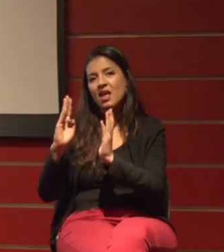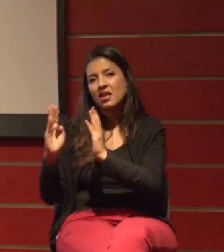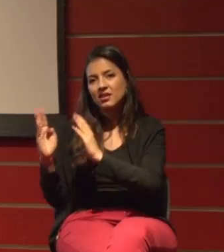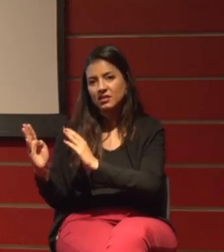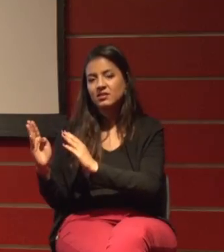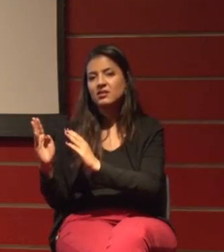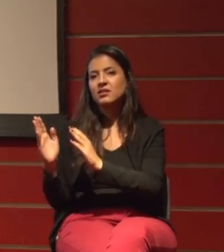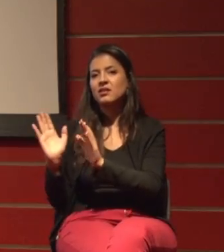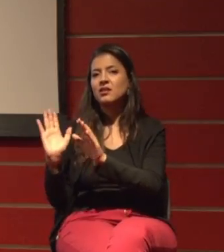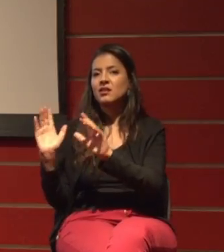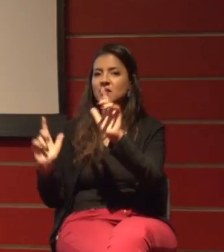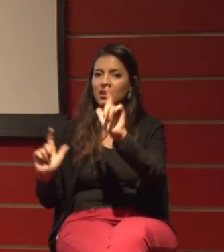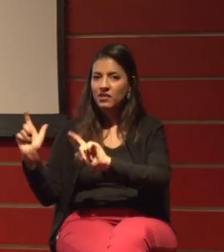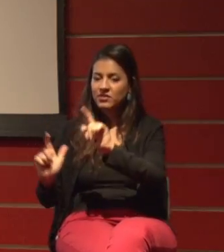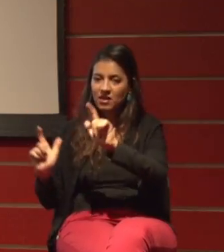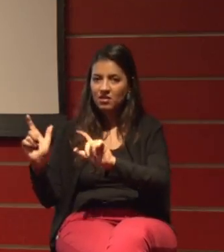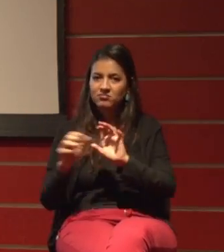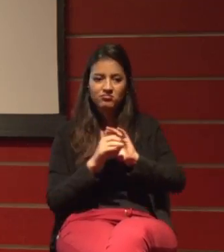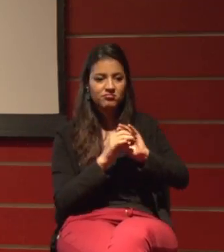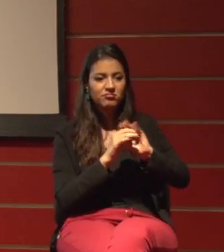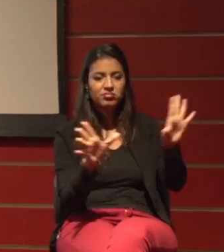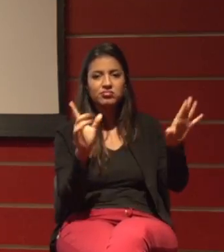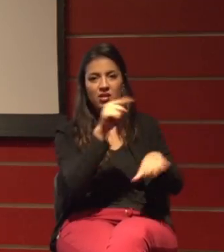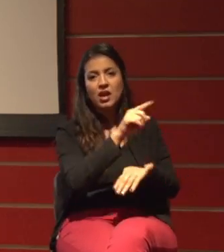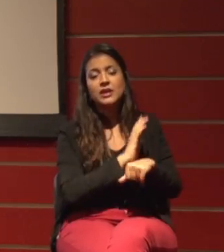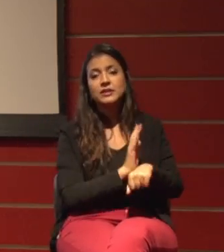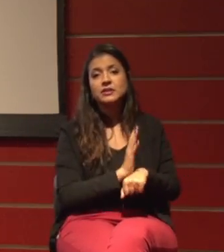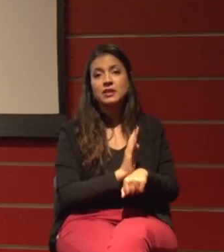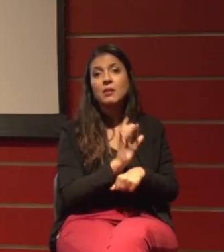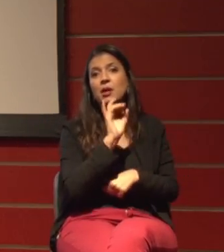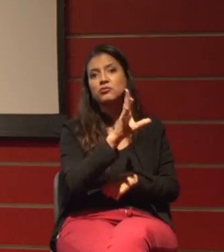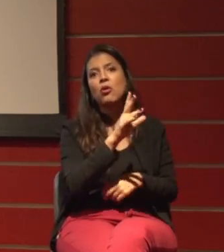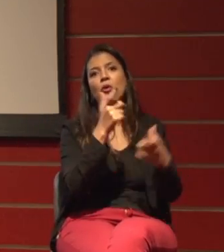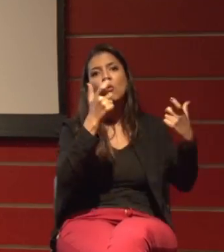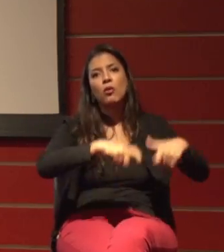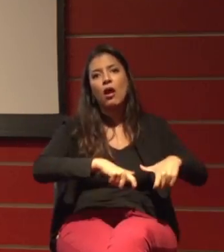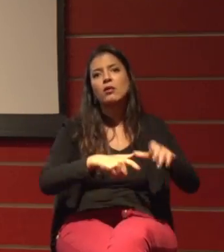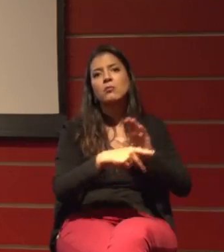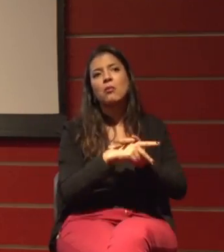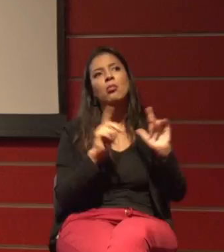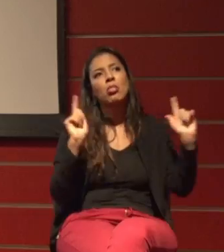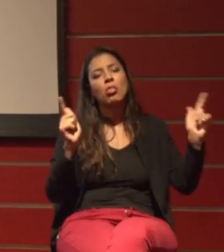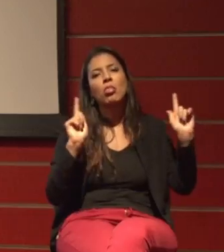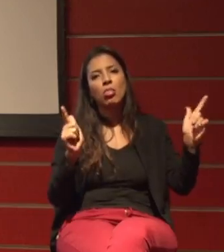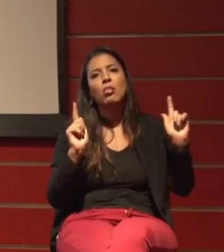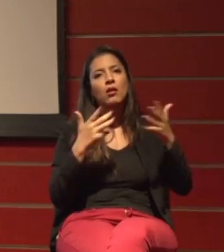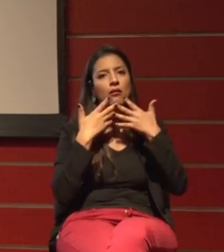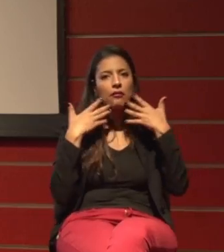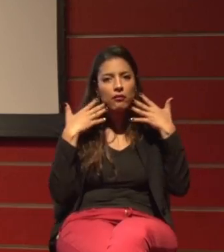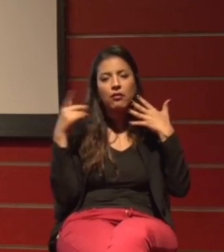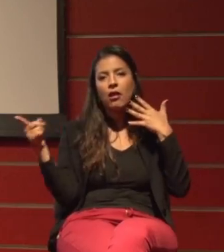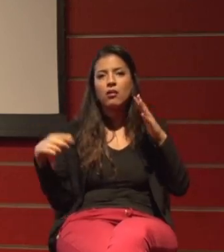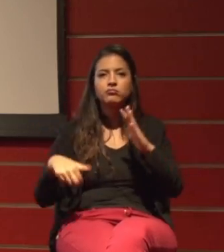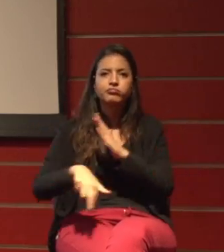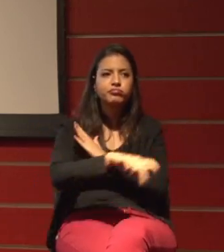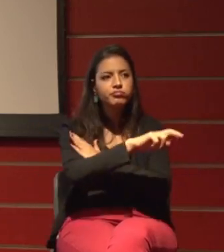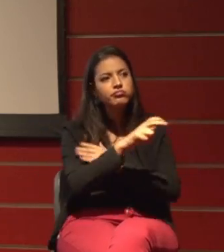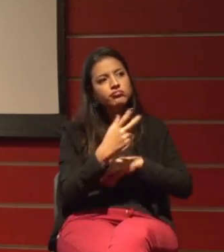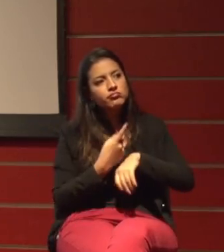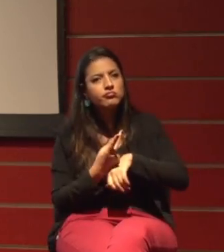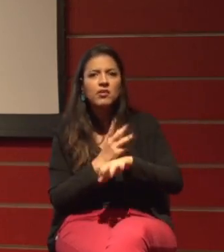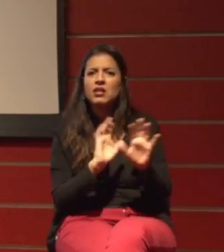televisão livrar ao cinema de ser uma fonte de entretenimento onde o telespectador vai buscar alguma